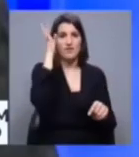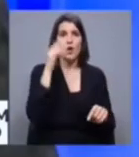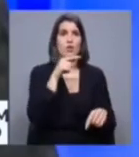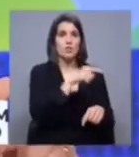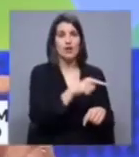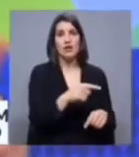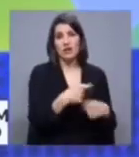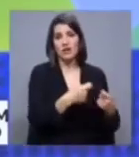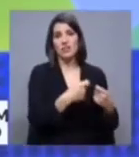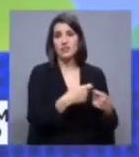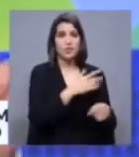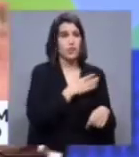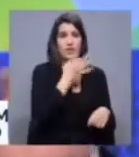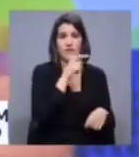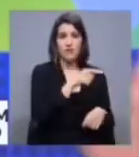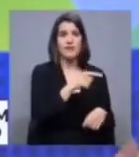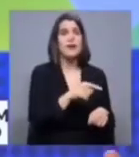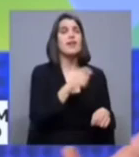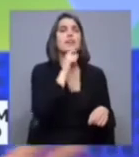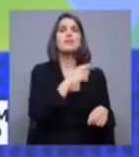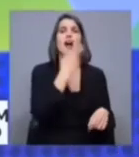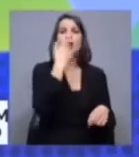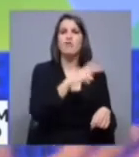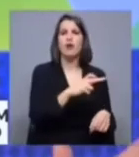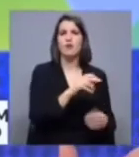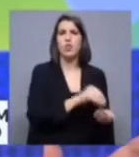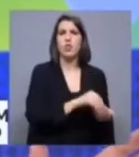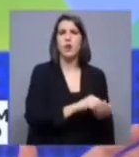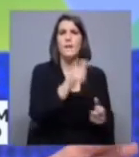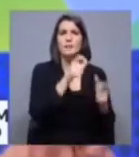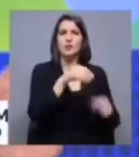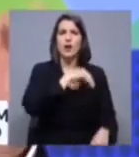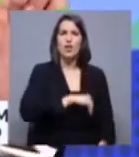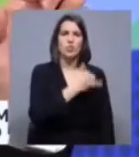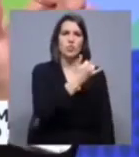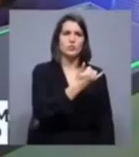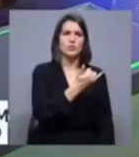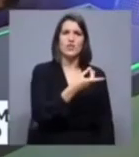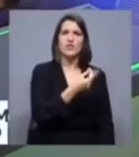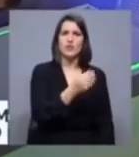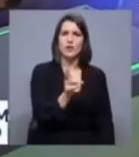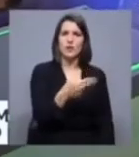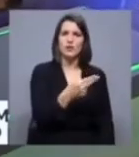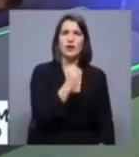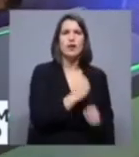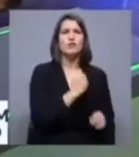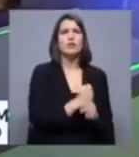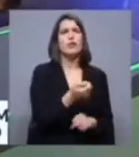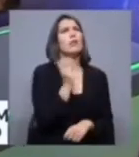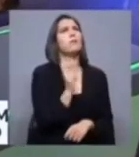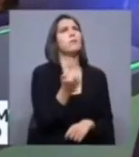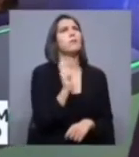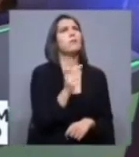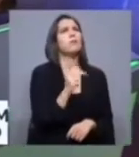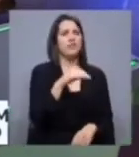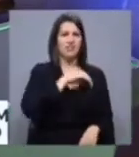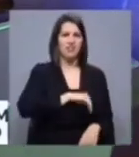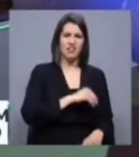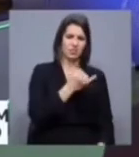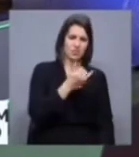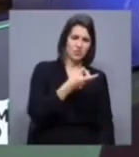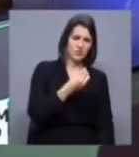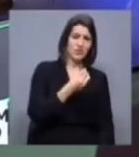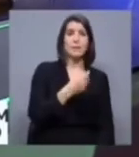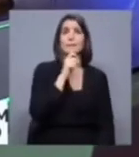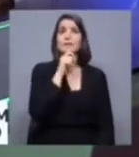falar, podíamos bem aproximar a pensão. Pensões miseráveis de pessoas que ganham 290 euros e que trabalharam uma vida toda, aproximá-las ou